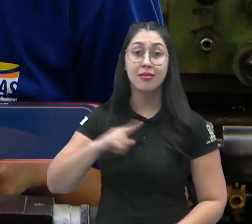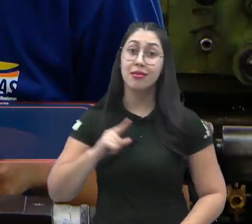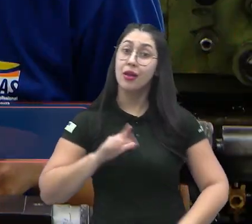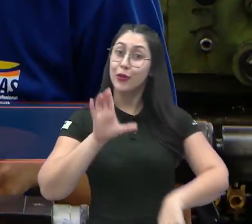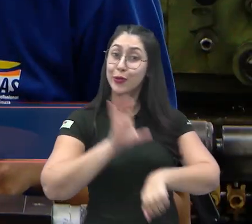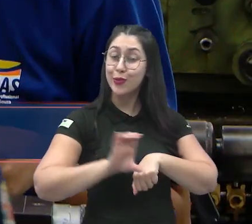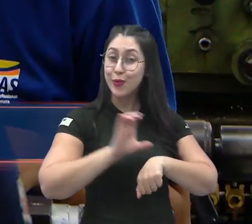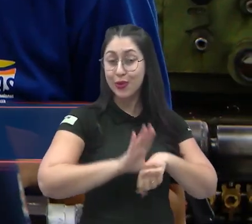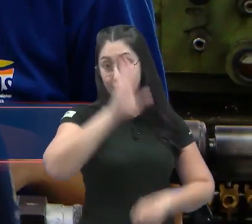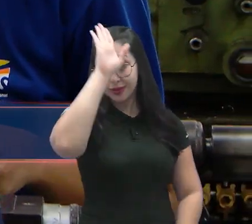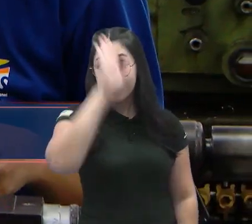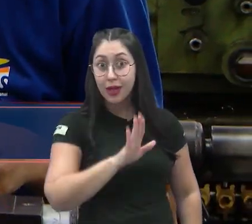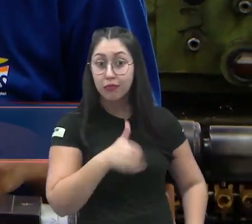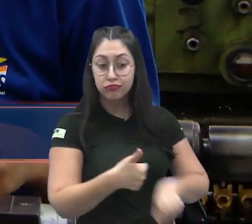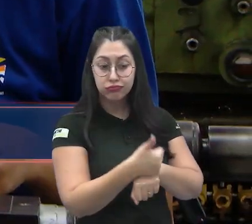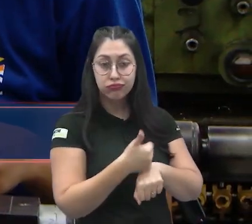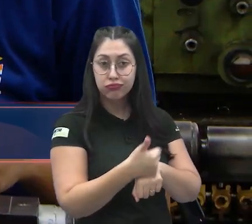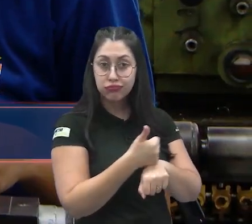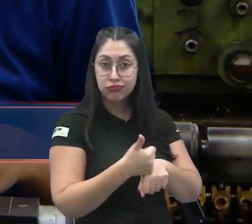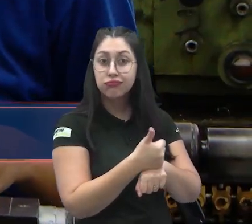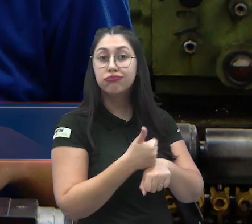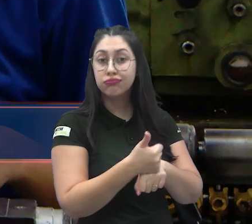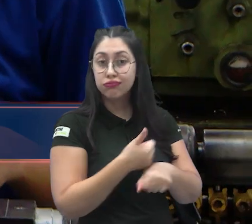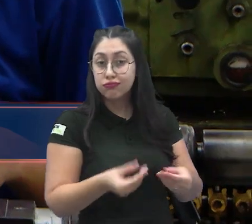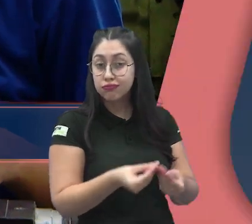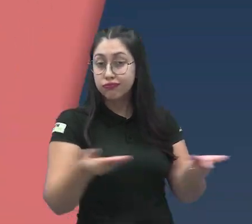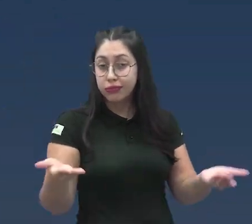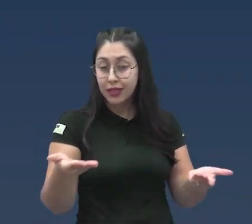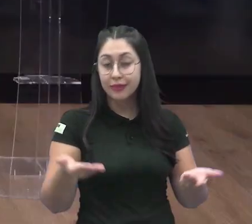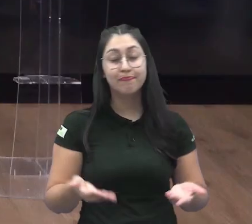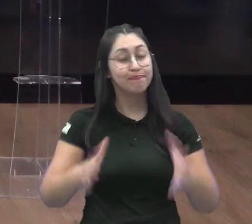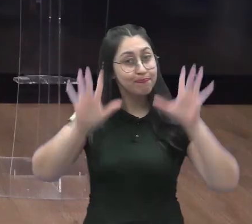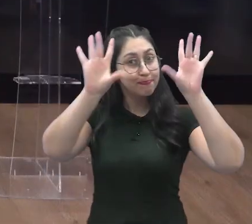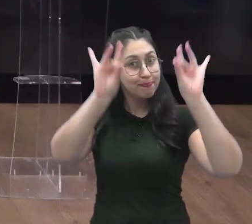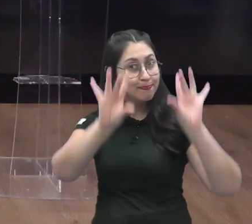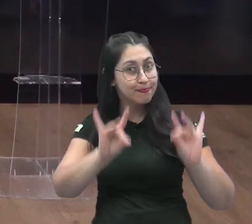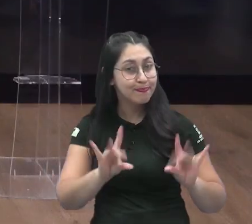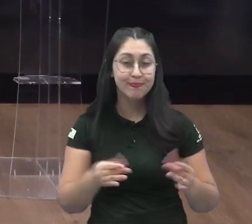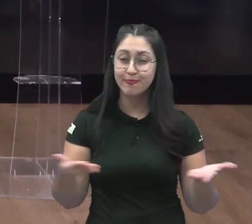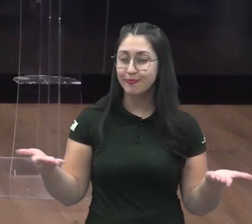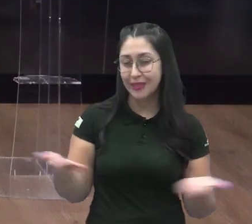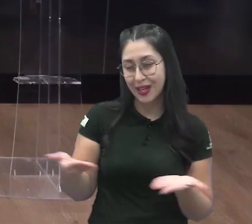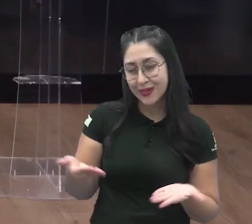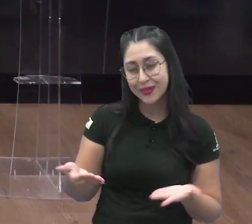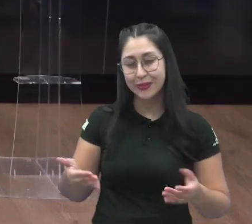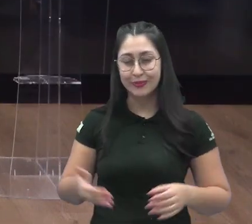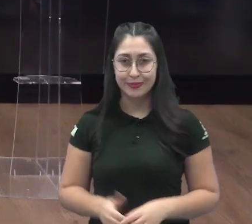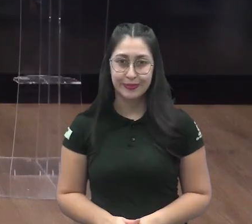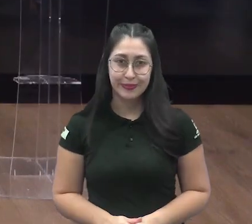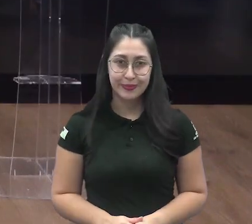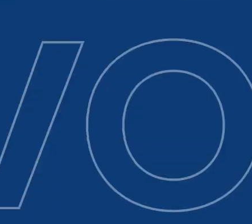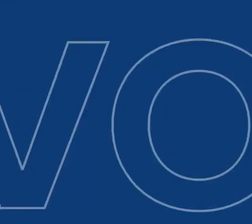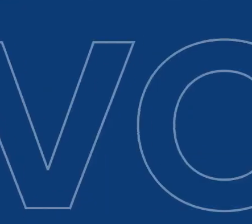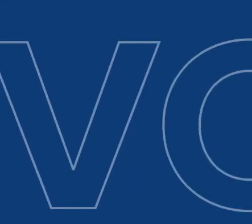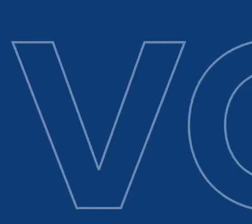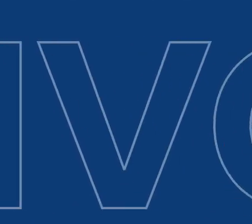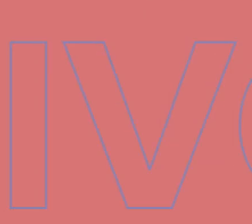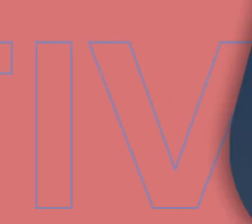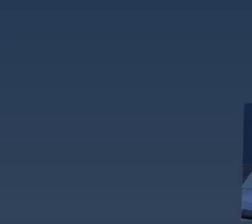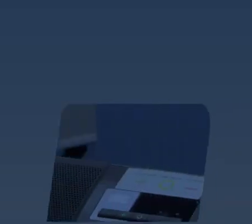cursos gratuitos de qualificação profissional para a população. Você acompanha tudo isso a partir de agora.